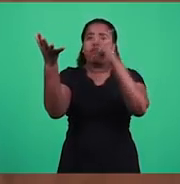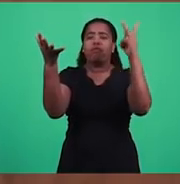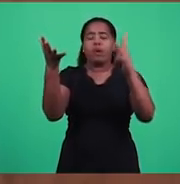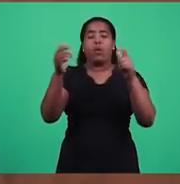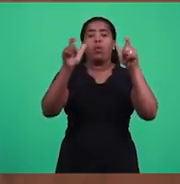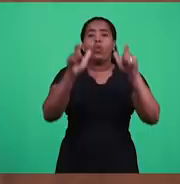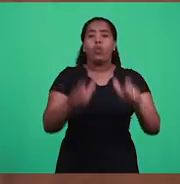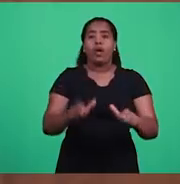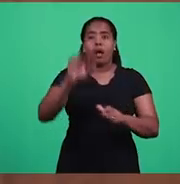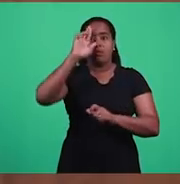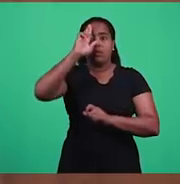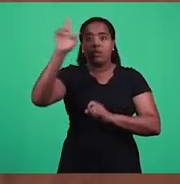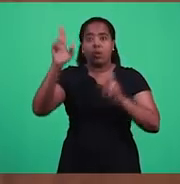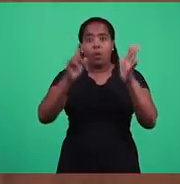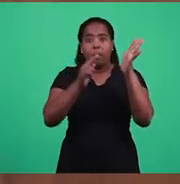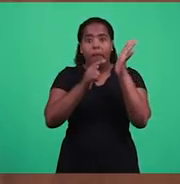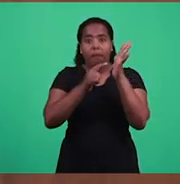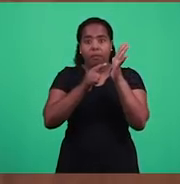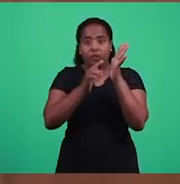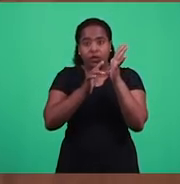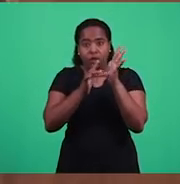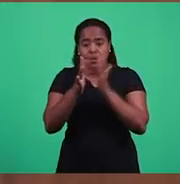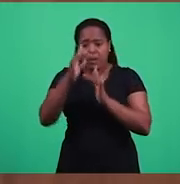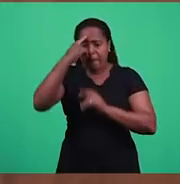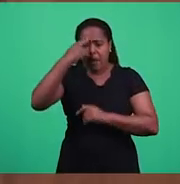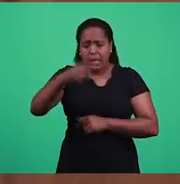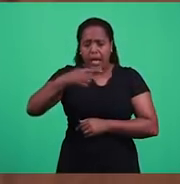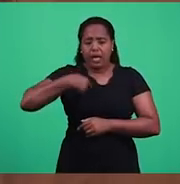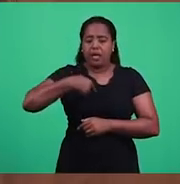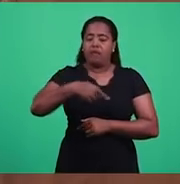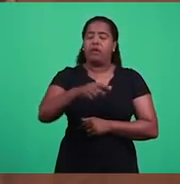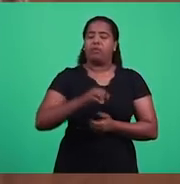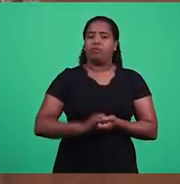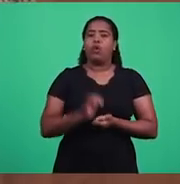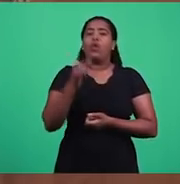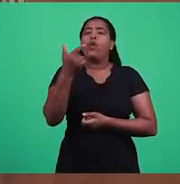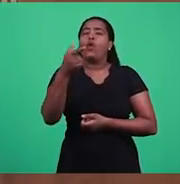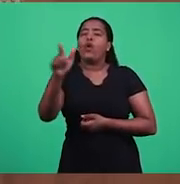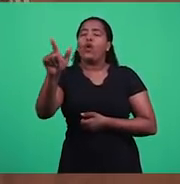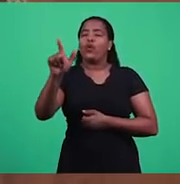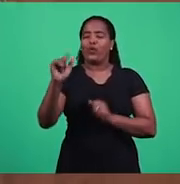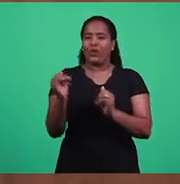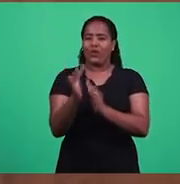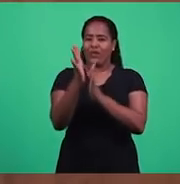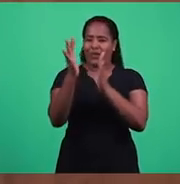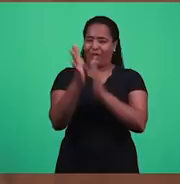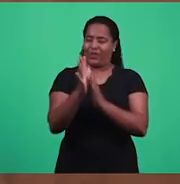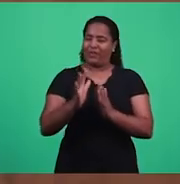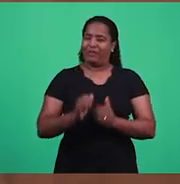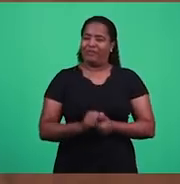nós iremos. Vamos cantar outro louvor. Sou um soldado do bom Salvador.